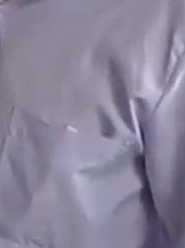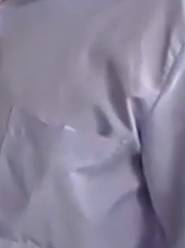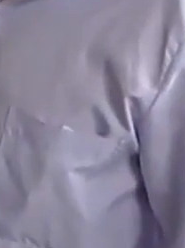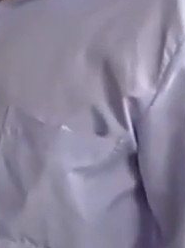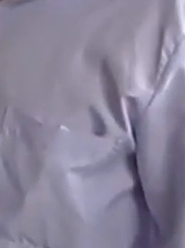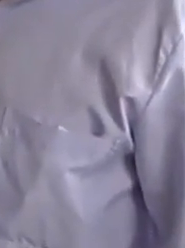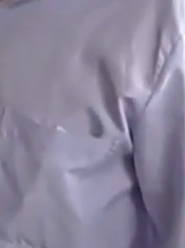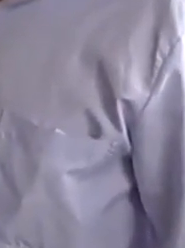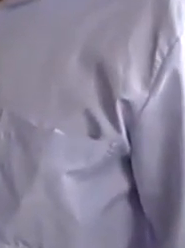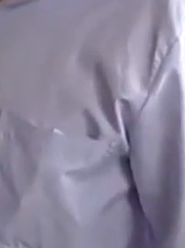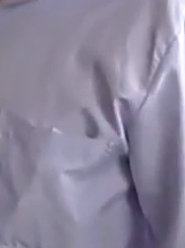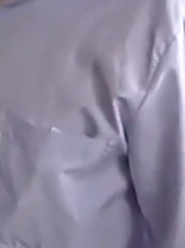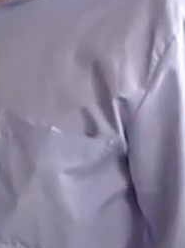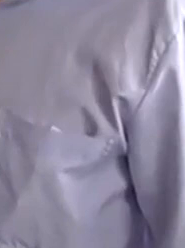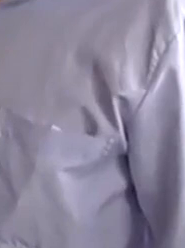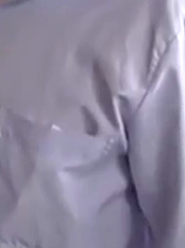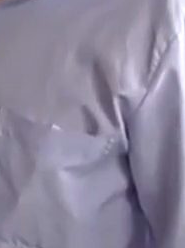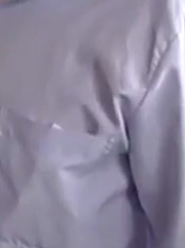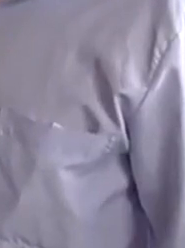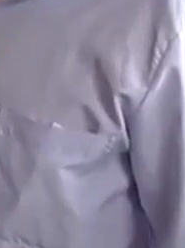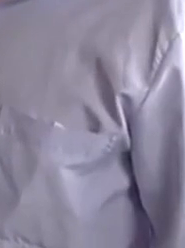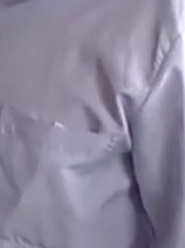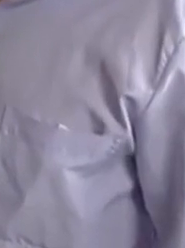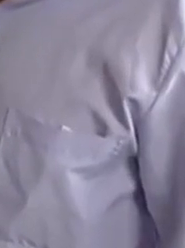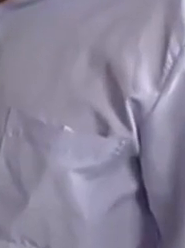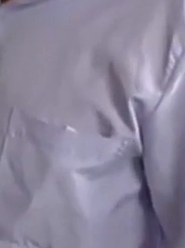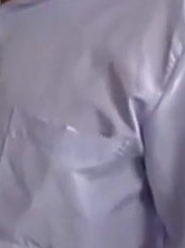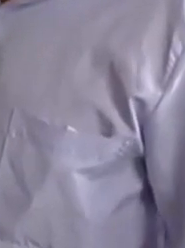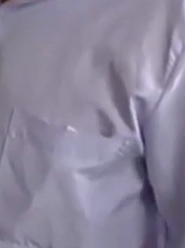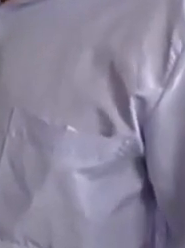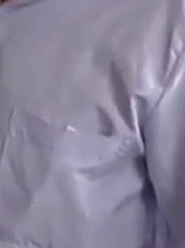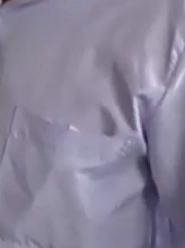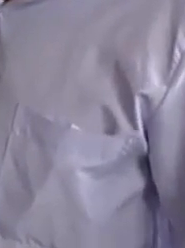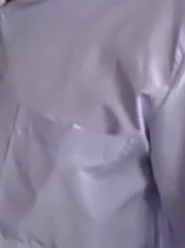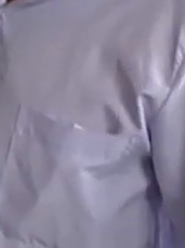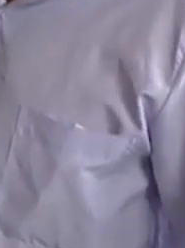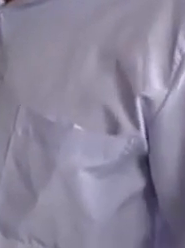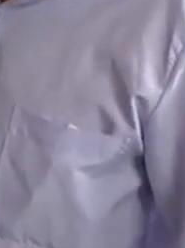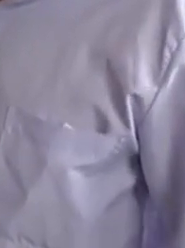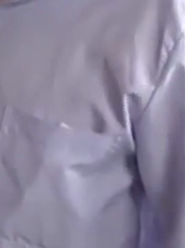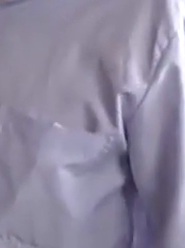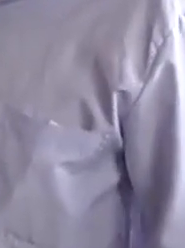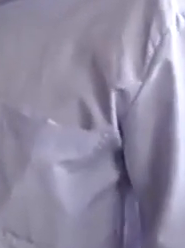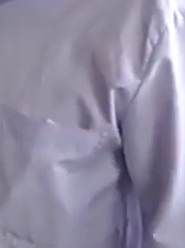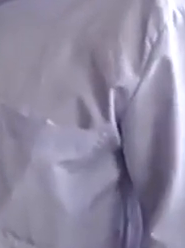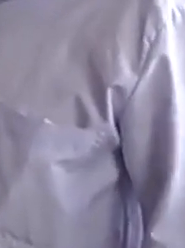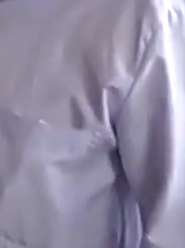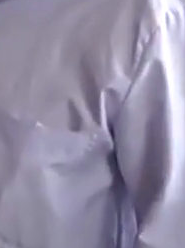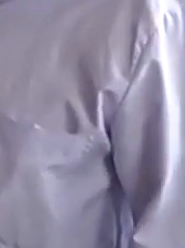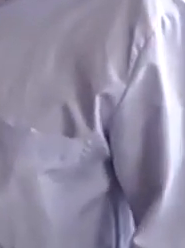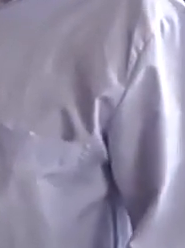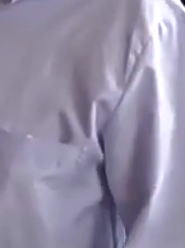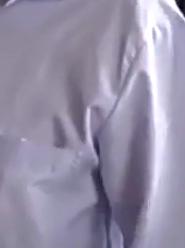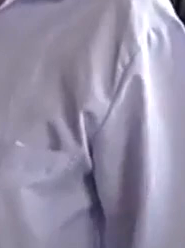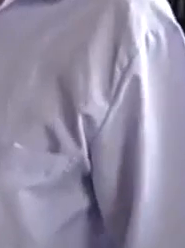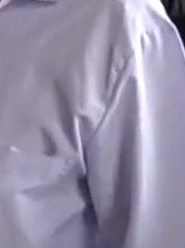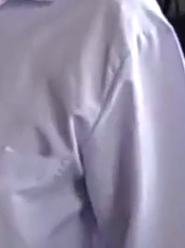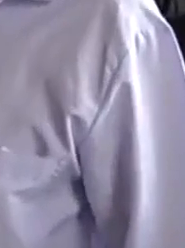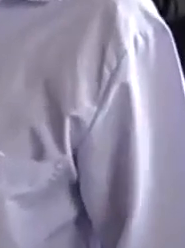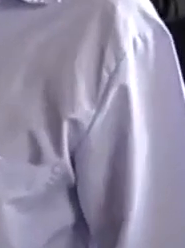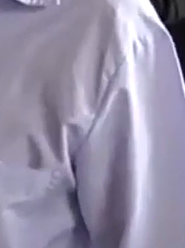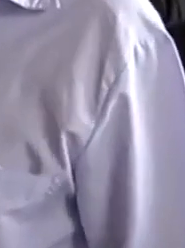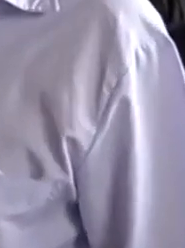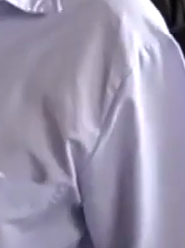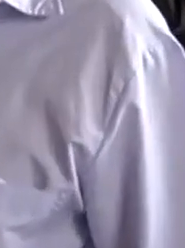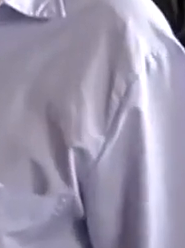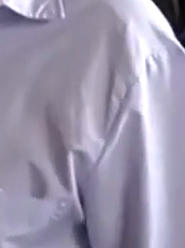falando que a situação lá em relação a muitos municípios está até melhor, né? Está, em vista da crise que a gente está vendo, Alterosa está sendo bem sucedida, está uma cidade